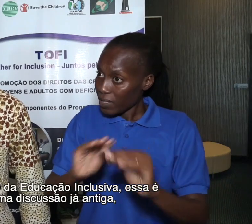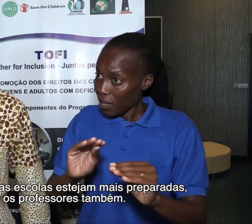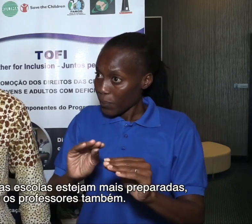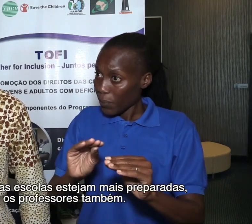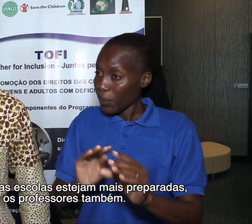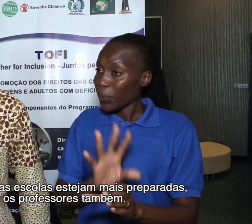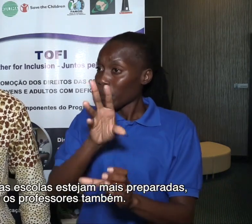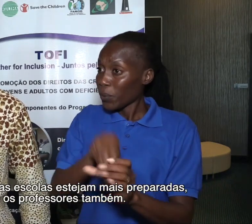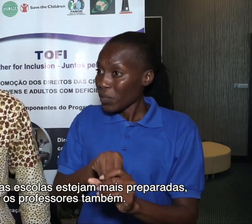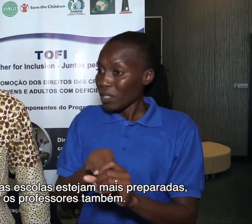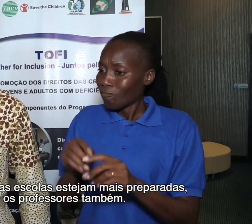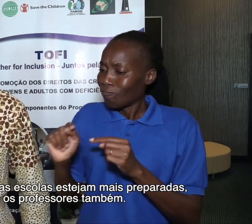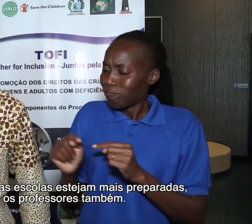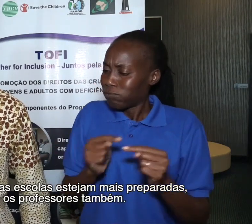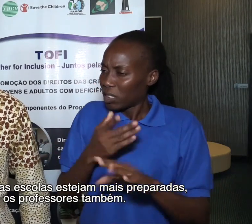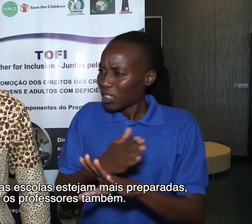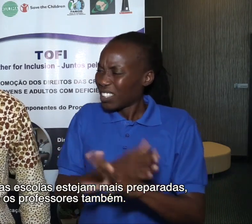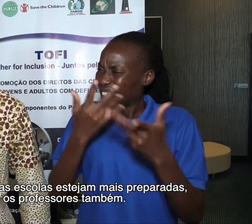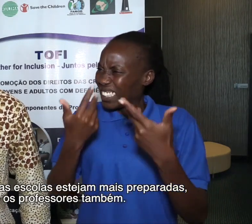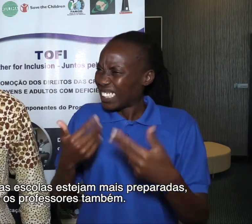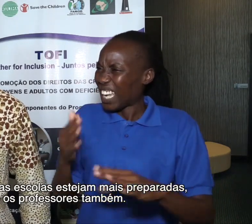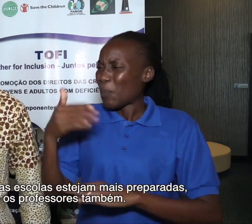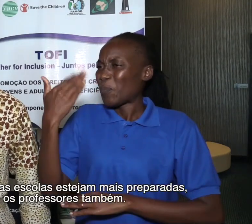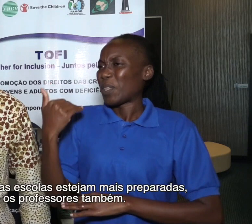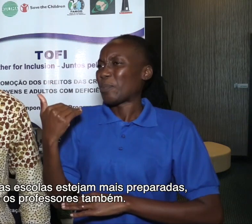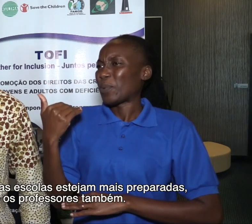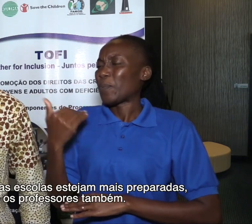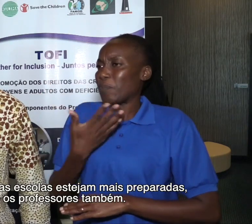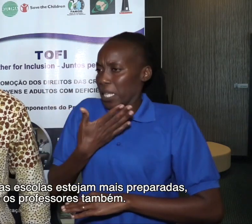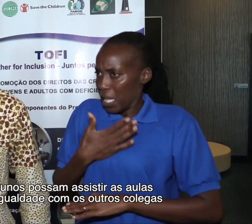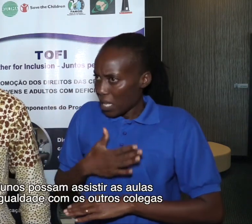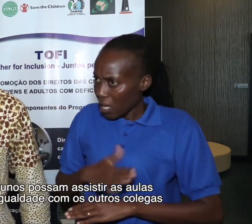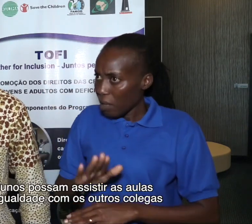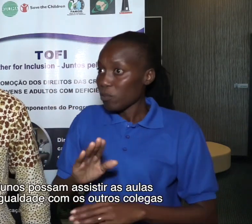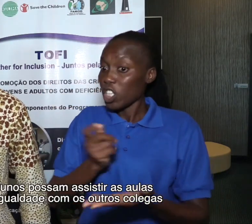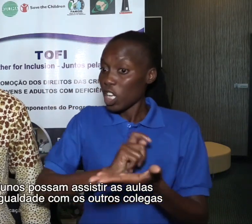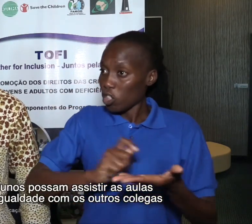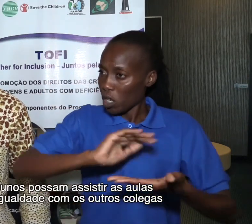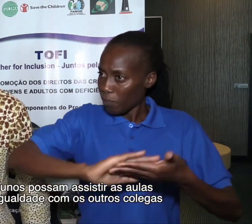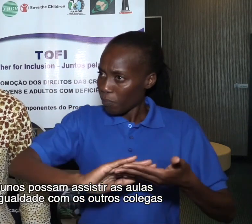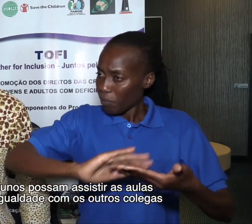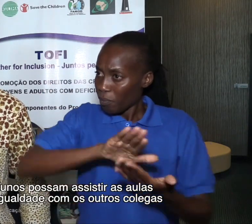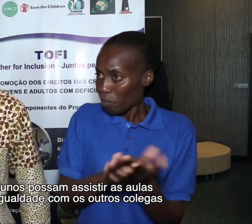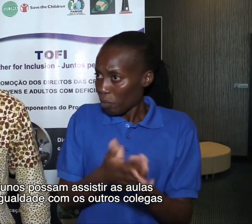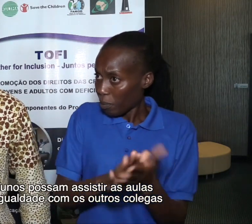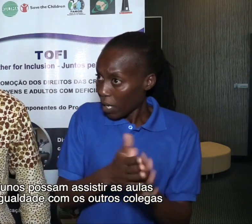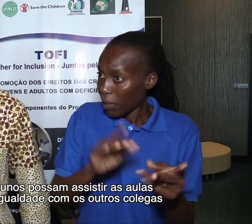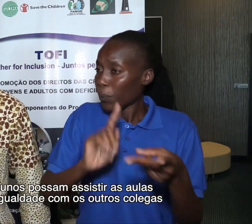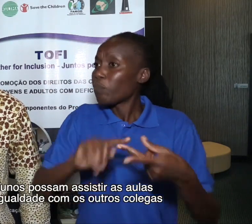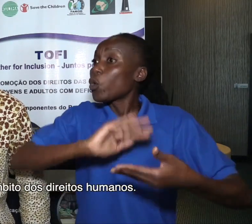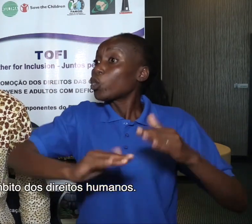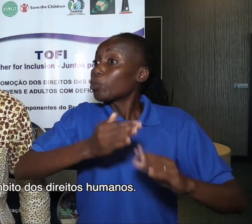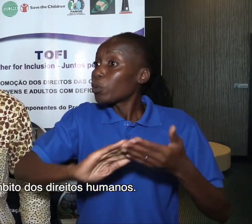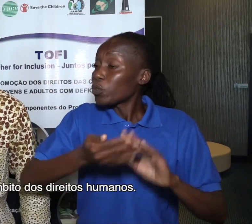antiga. Queremos que as escolas estejam mais preparadas, que os professores também, e que os alunos possam assistir às aulas em pé